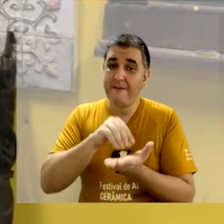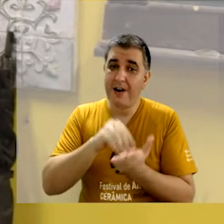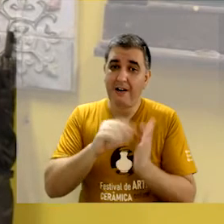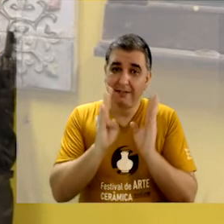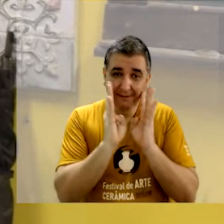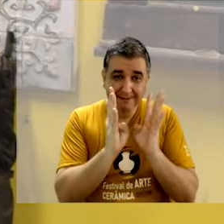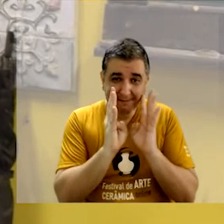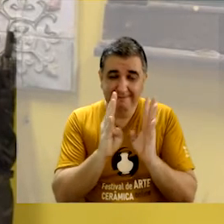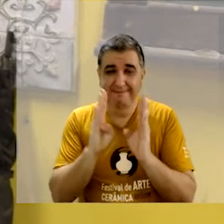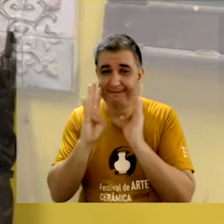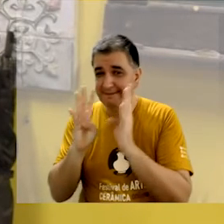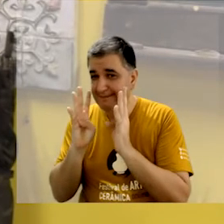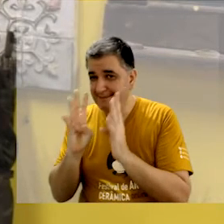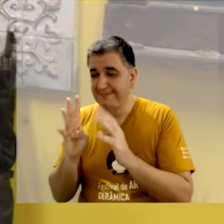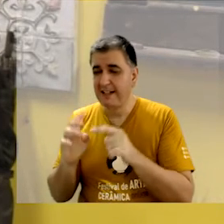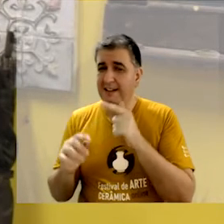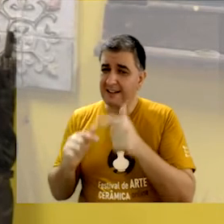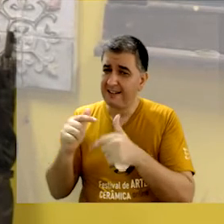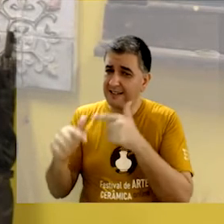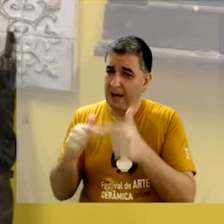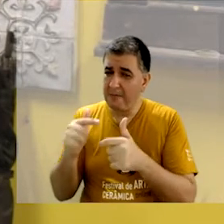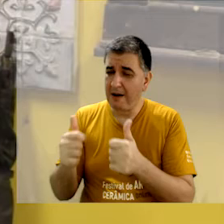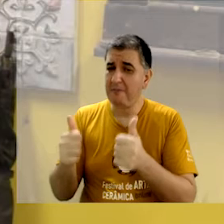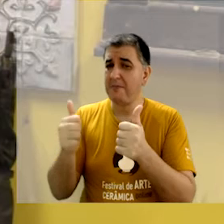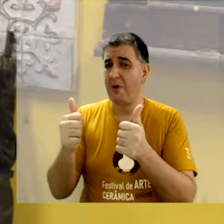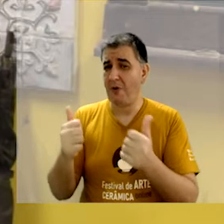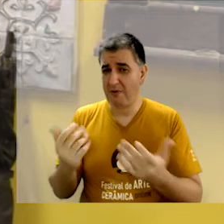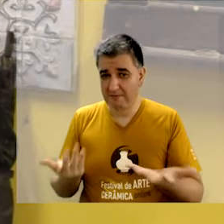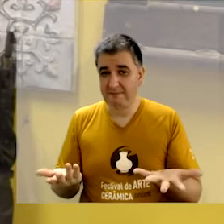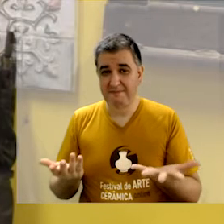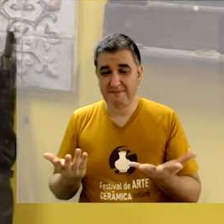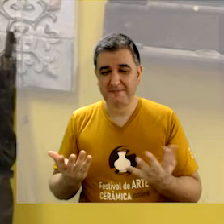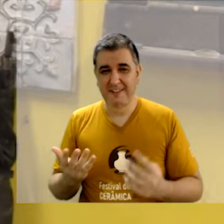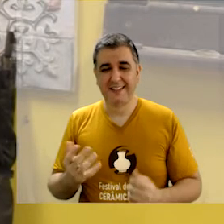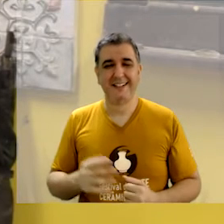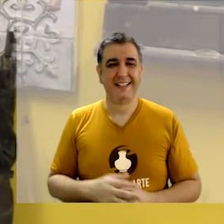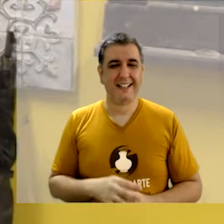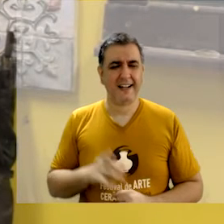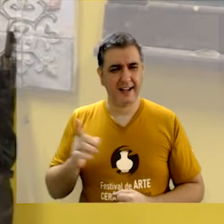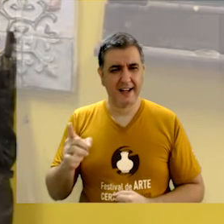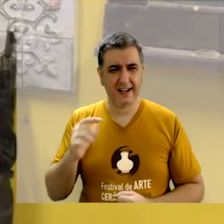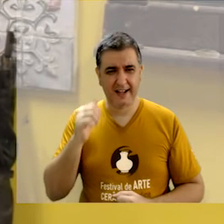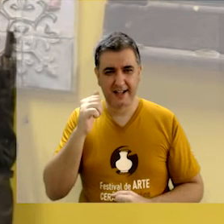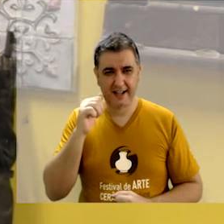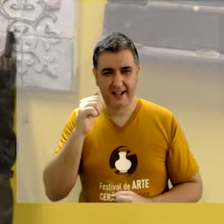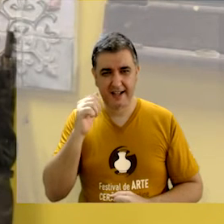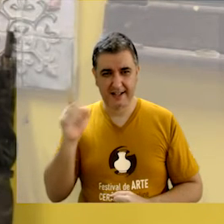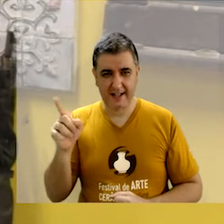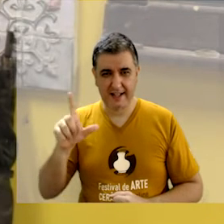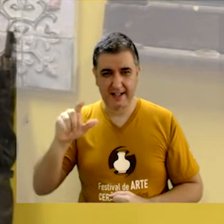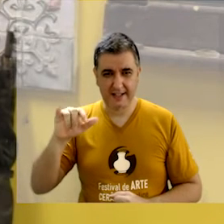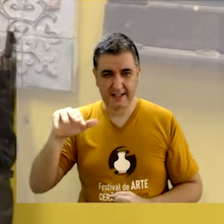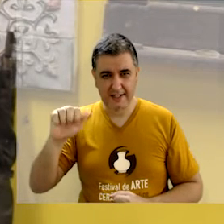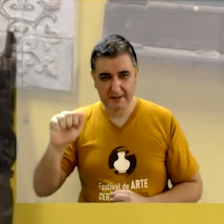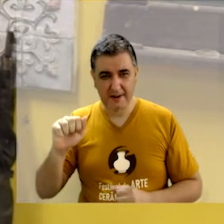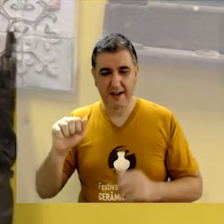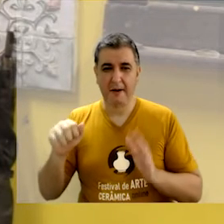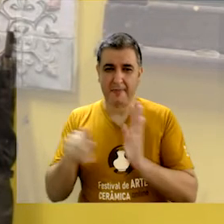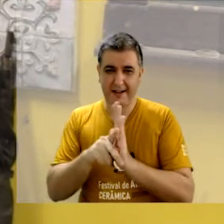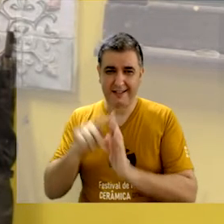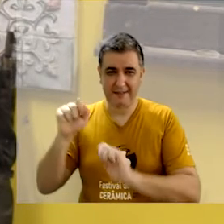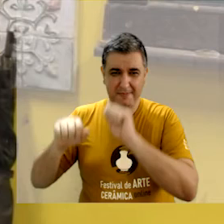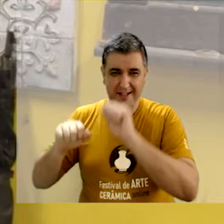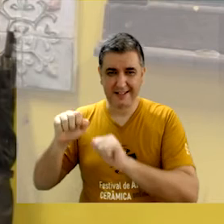estão catalogados. E aí veio um trabalho interessante feito pela dona Zelinda